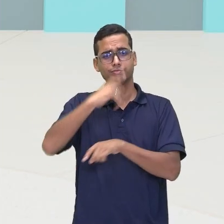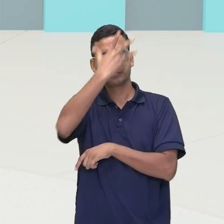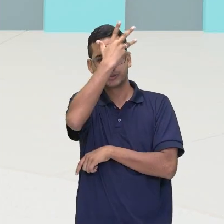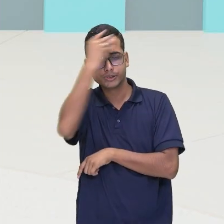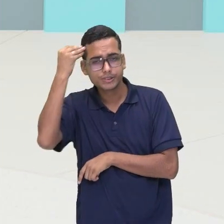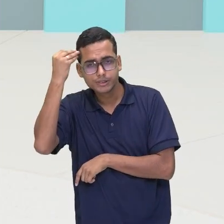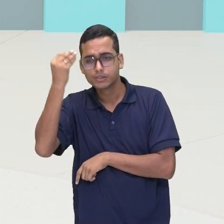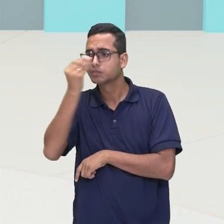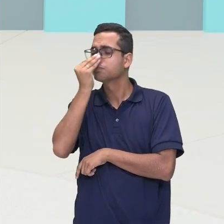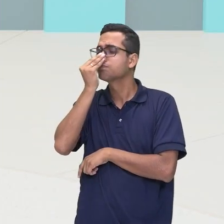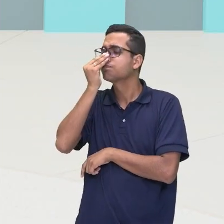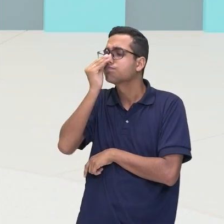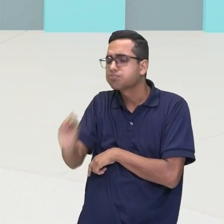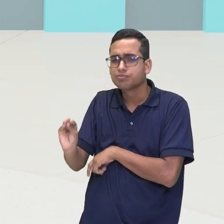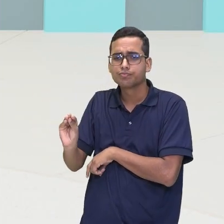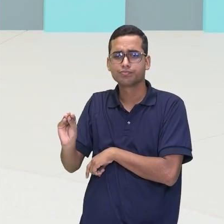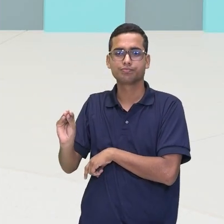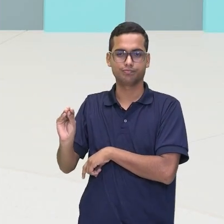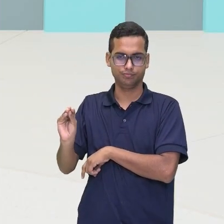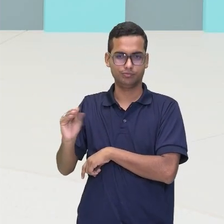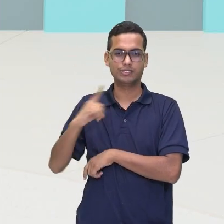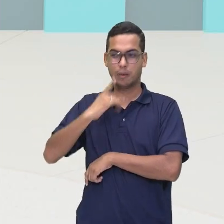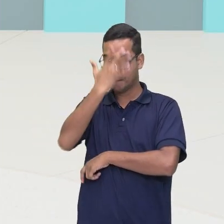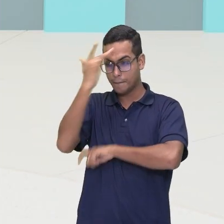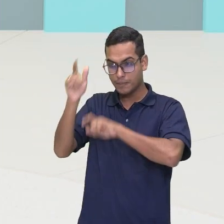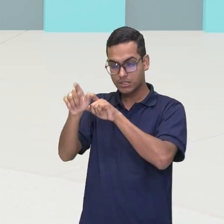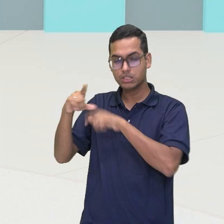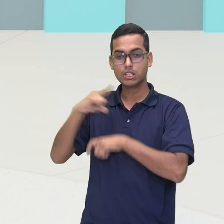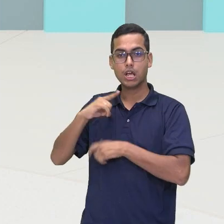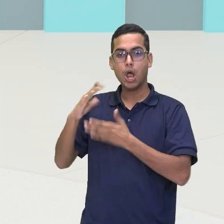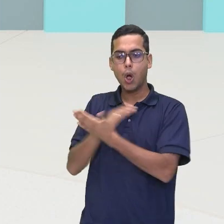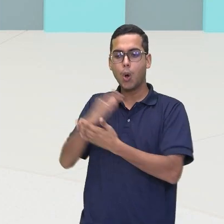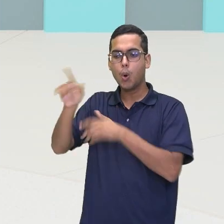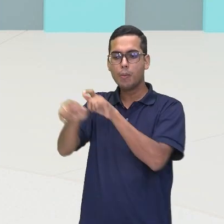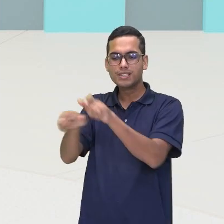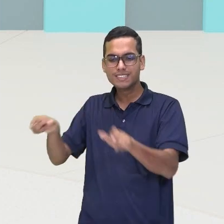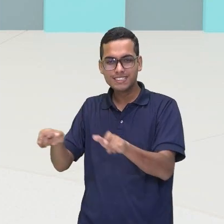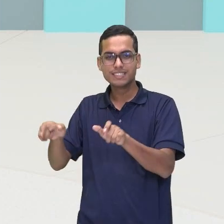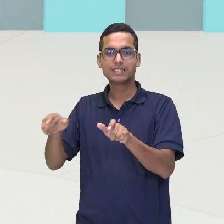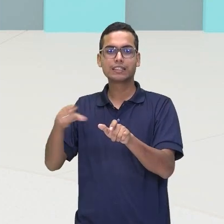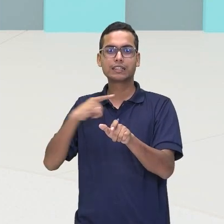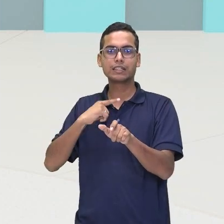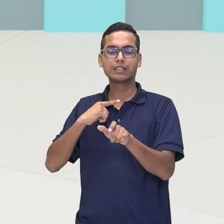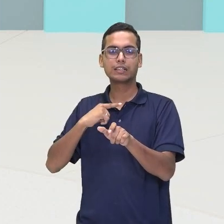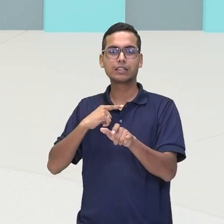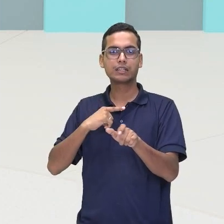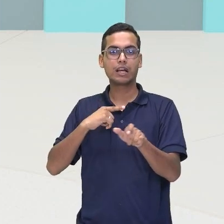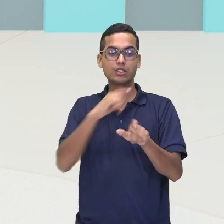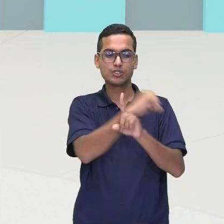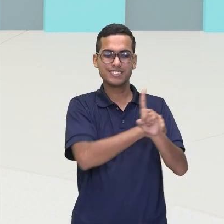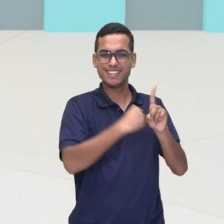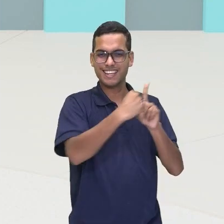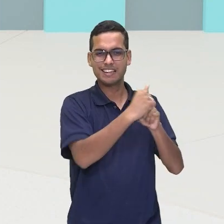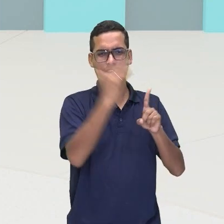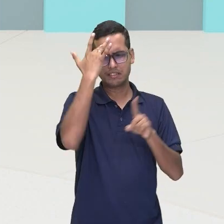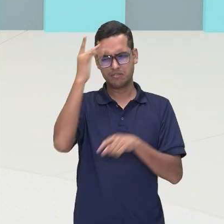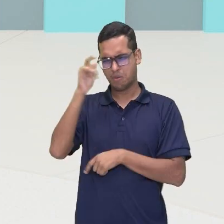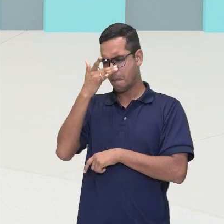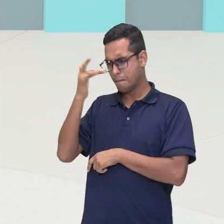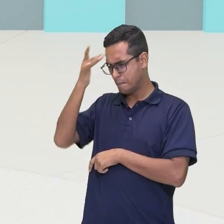sendo considerados pessoas, cidadãos. E aqui a gente consegue enxergar nesse olhar,